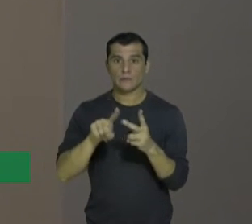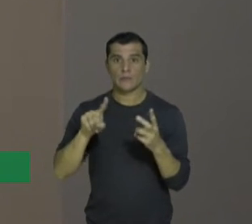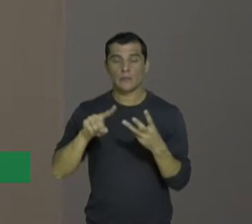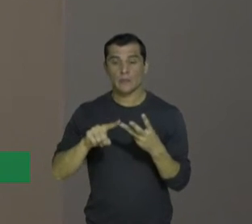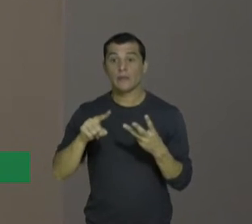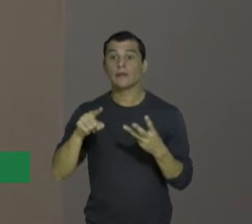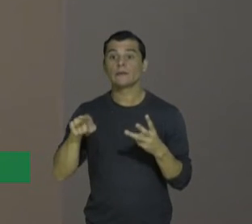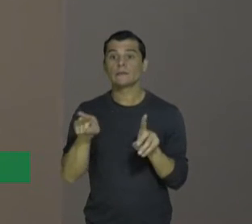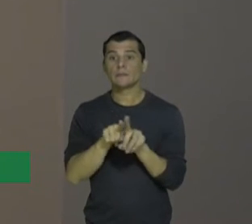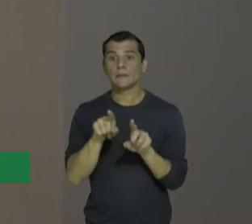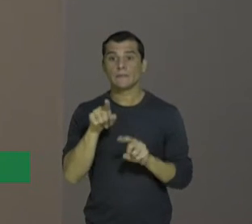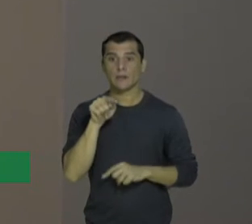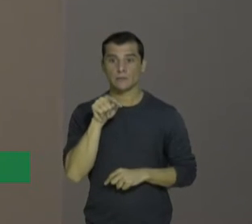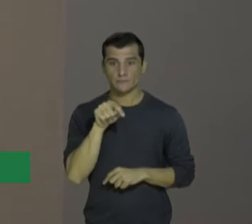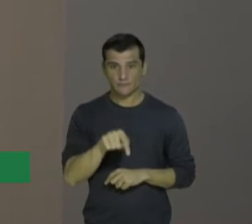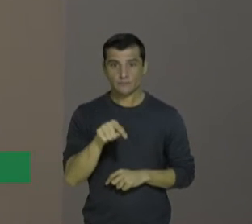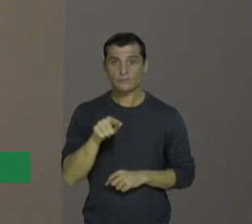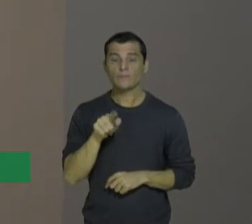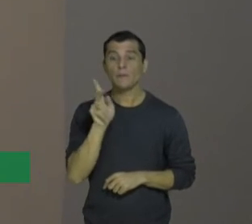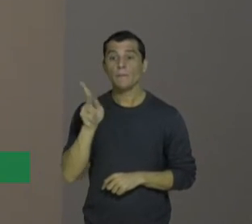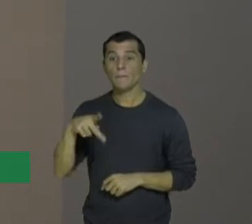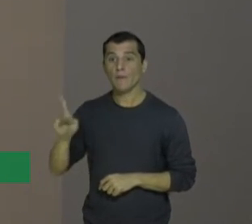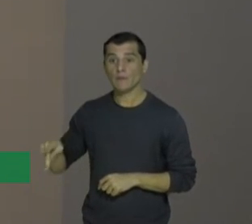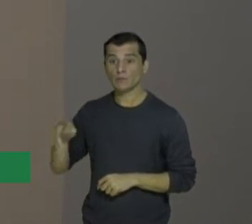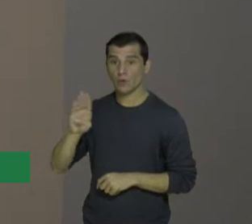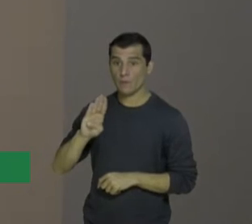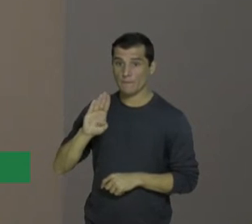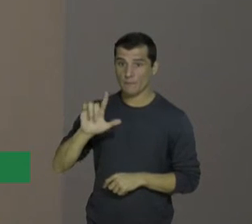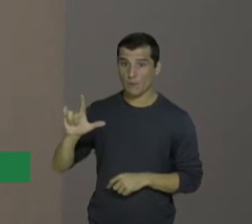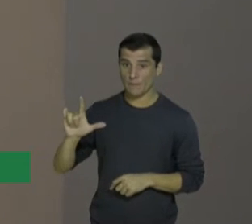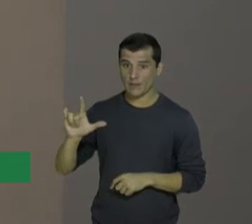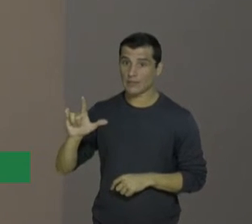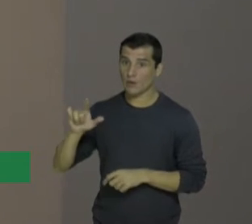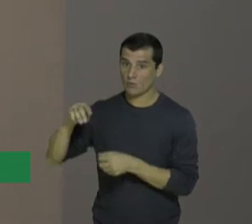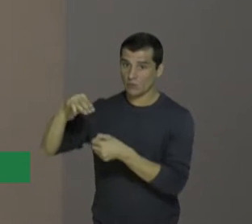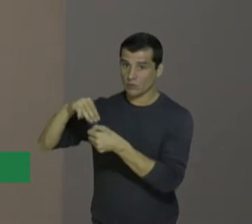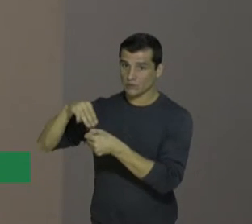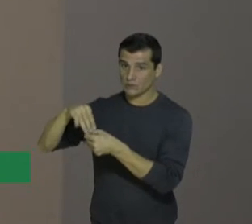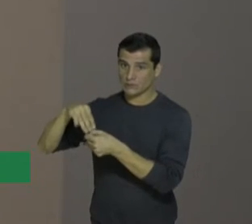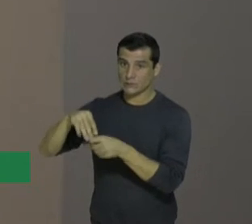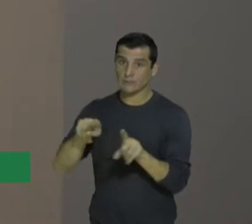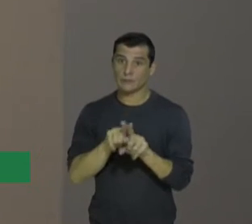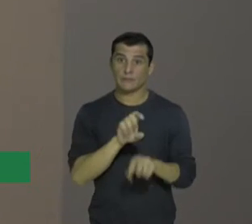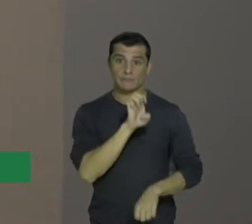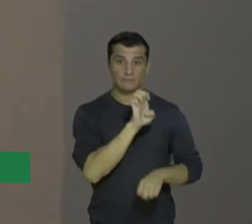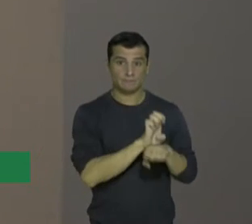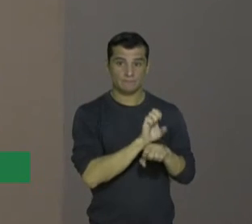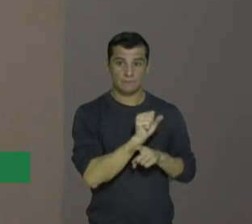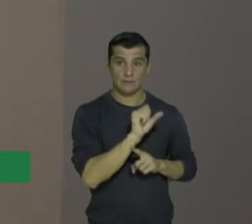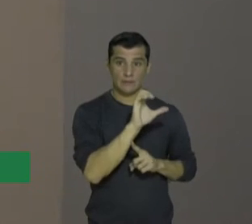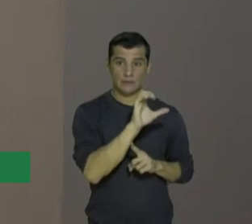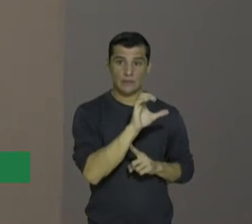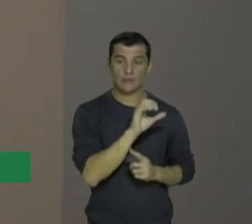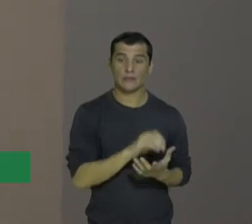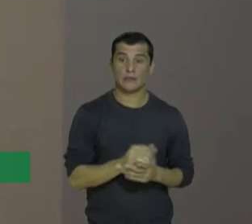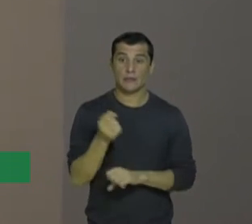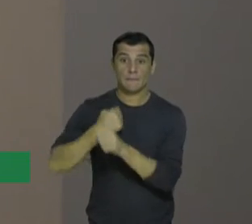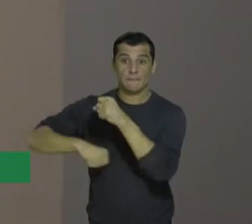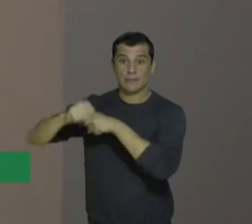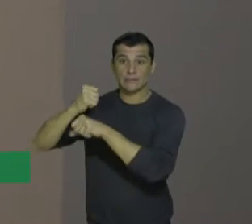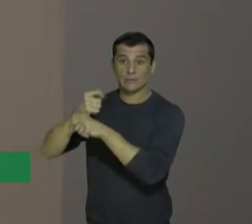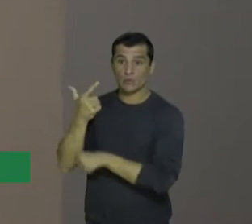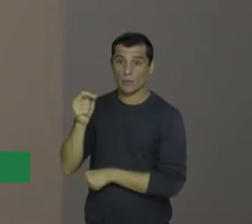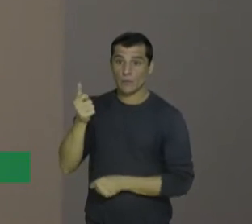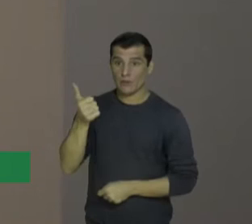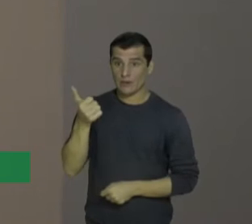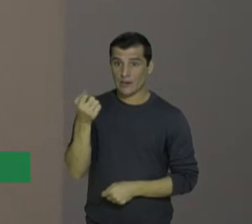foi professor na rede Municipal blumenauense e na rede estadual Catarinense em 2014 foi um dos fundadores do Instituto